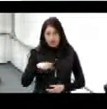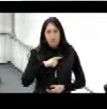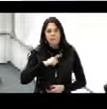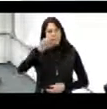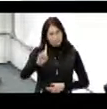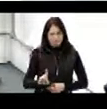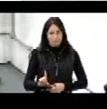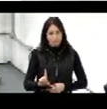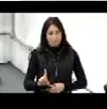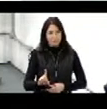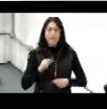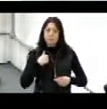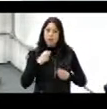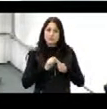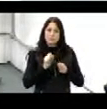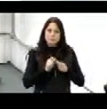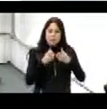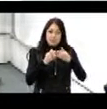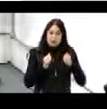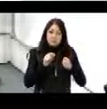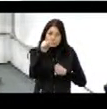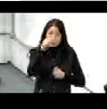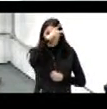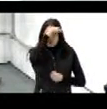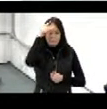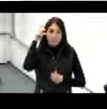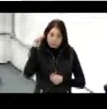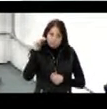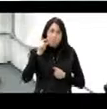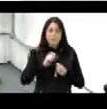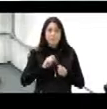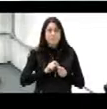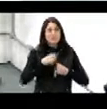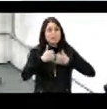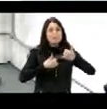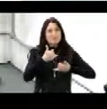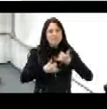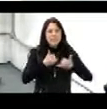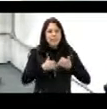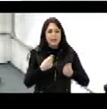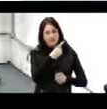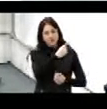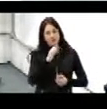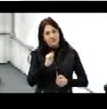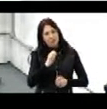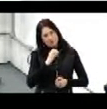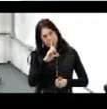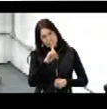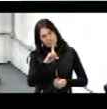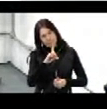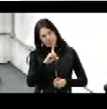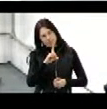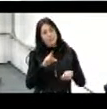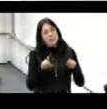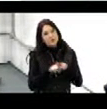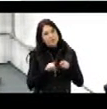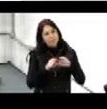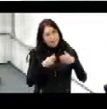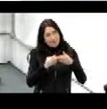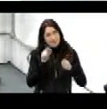nós fizemos essa indicação para ser instalado um playground lá. Indicamos ao Poder